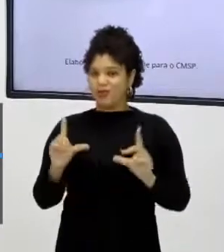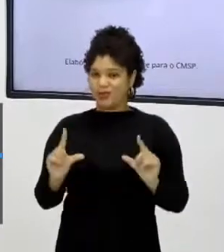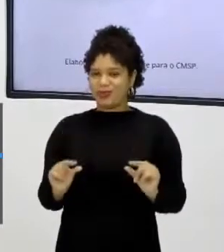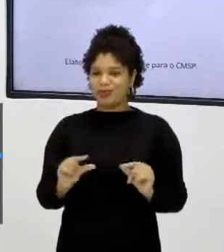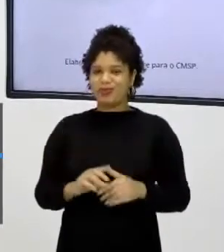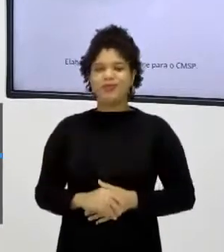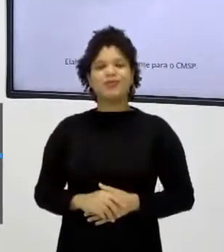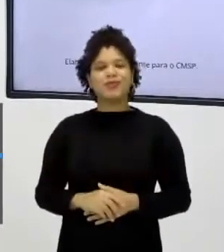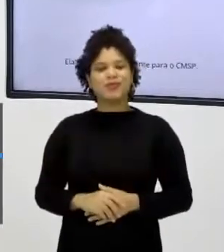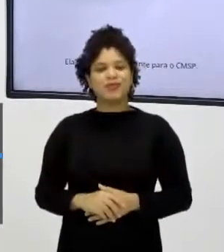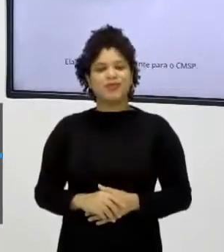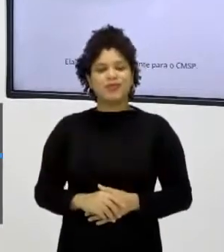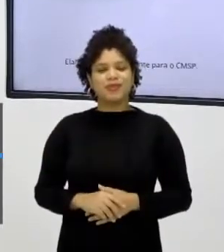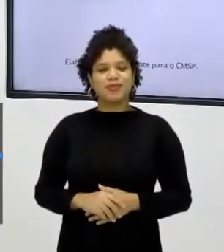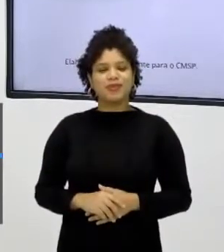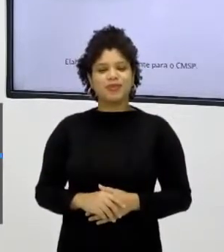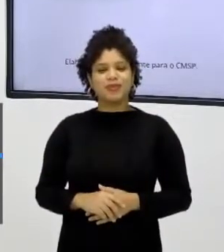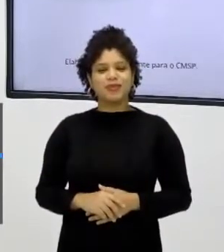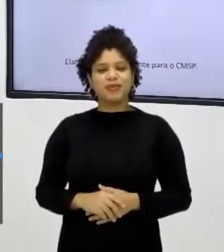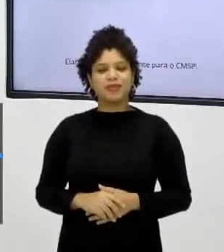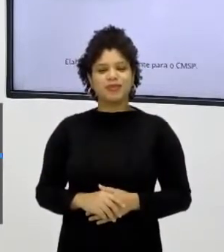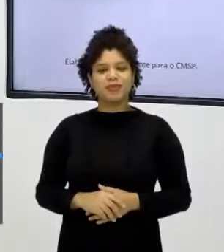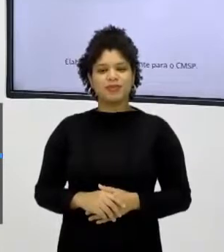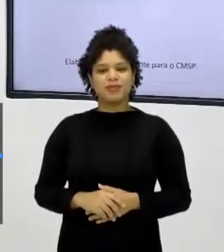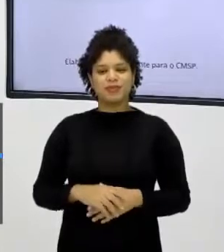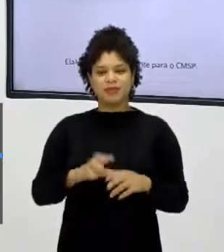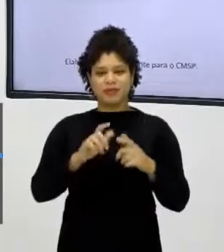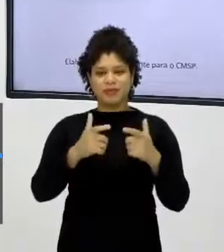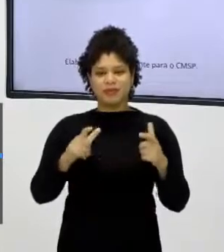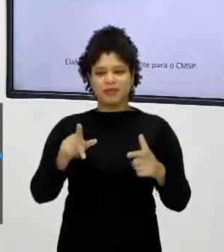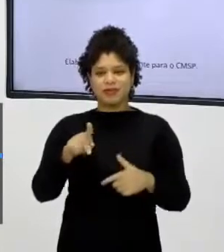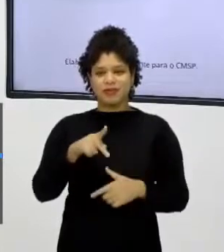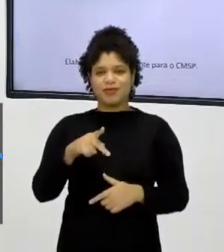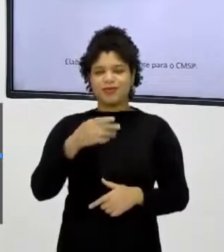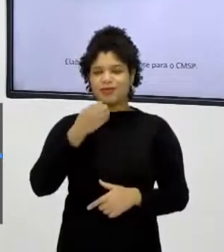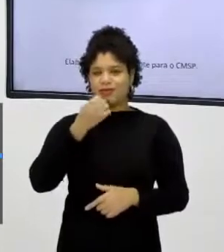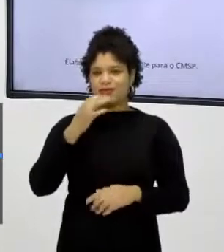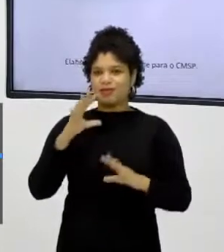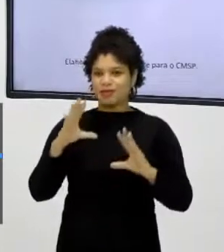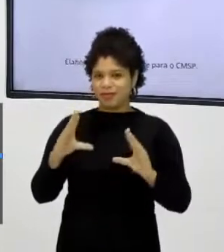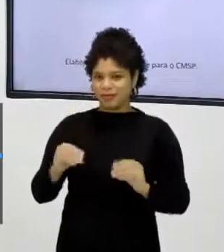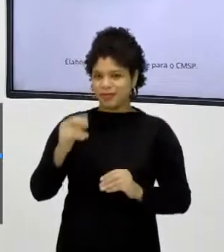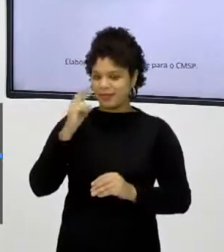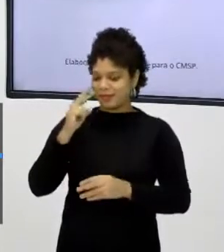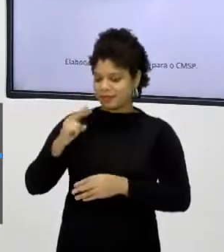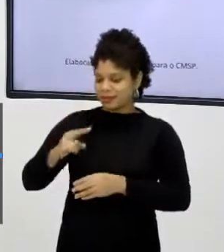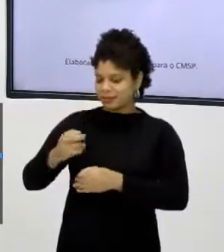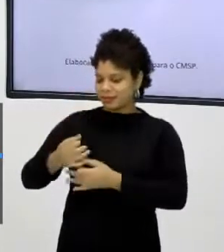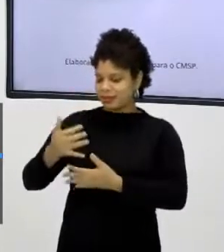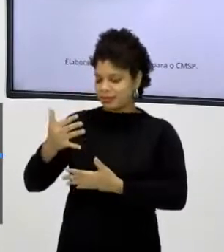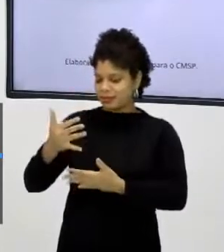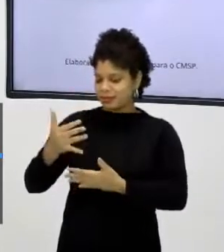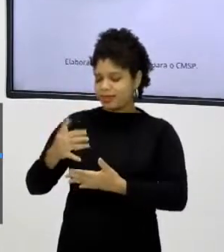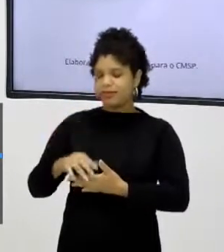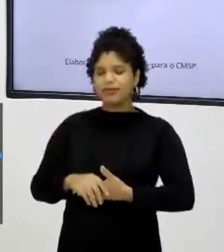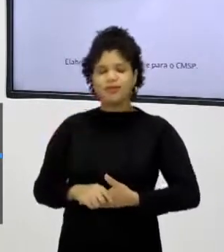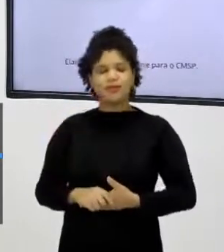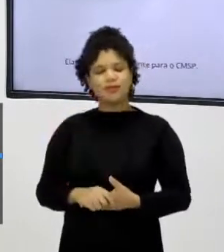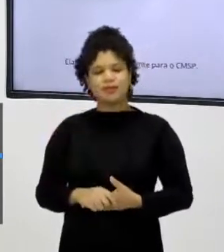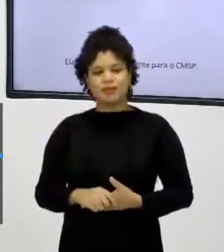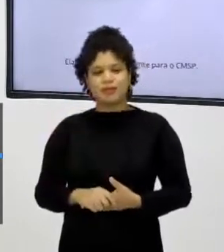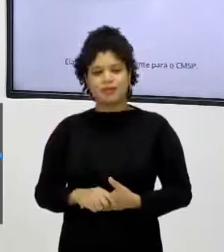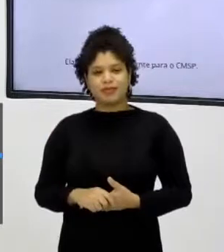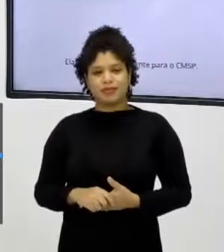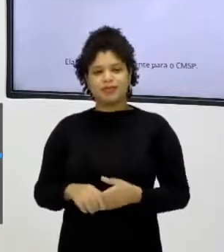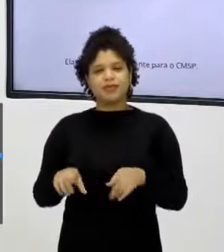a gente aqui, boa noite. Professor Marcão de Biologia também, boa noite. Professor Amil também com a gente. Professor Elisiane. Tem aí o